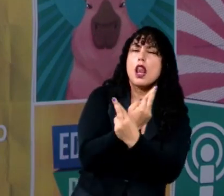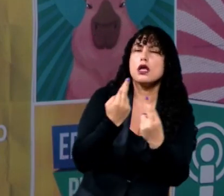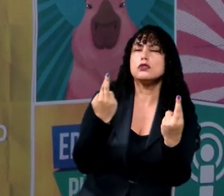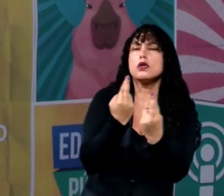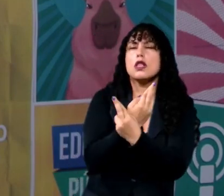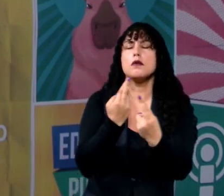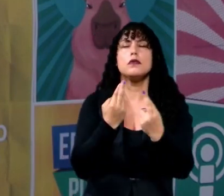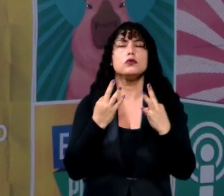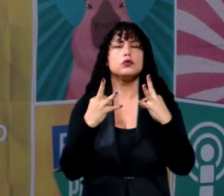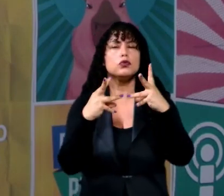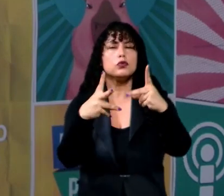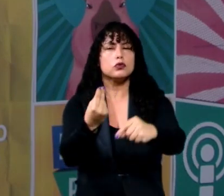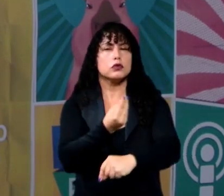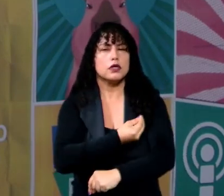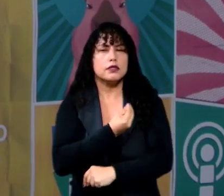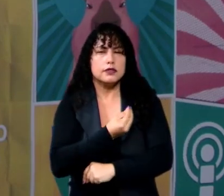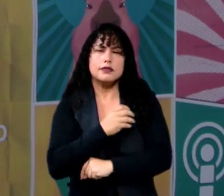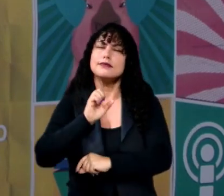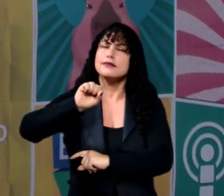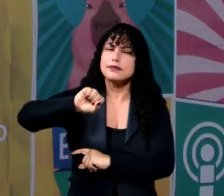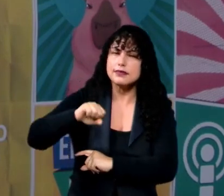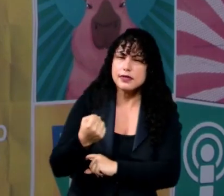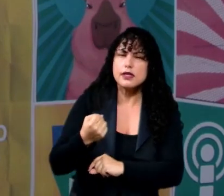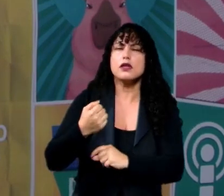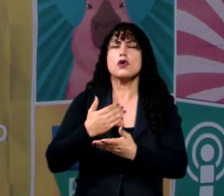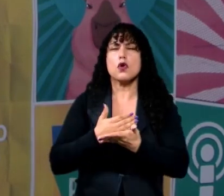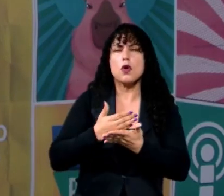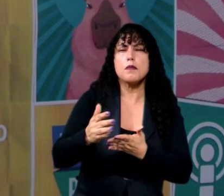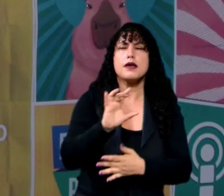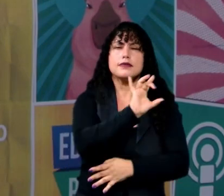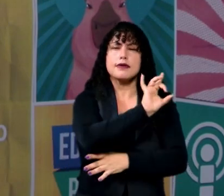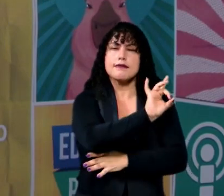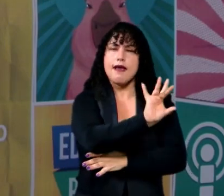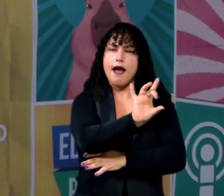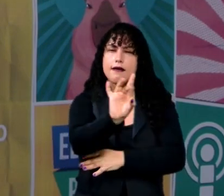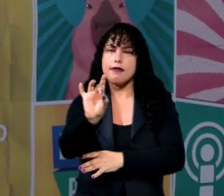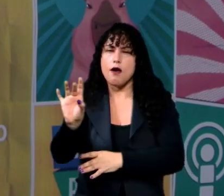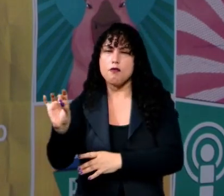tudo que existe. Então, sim, comece em cada um de nós.